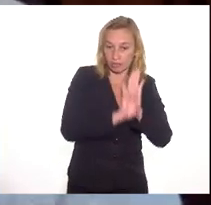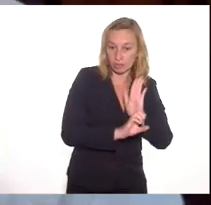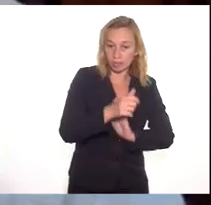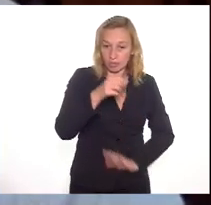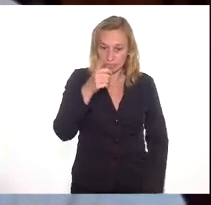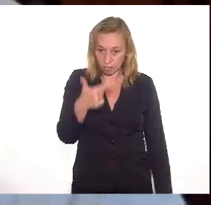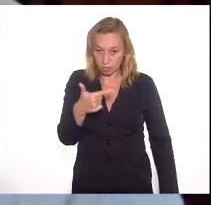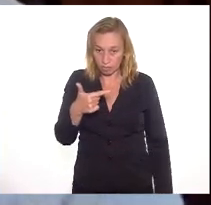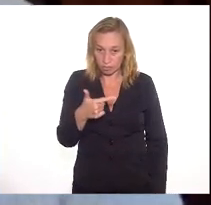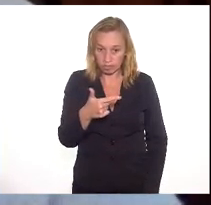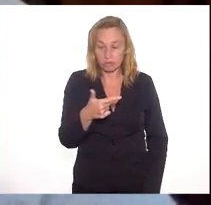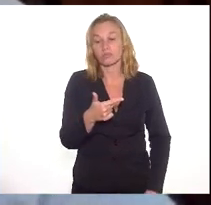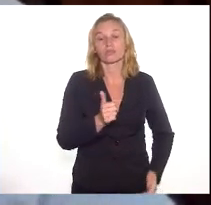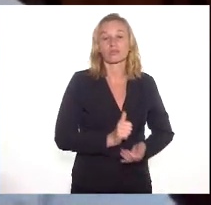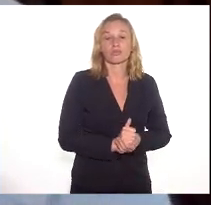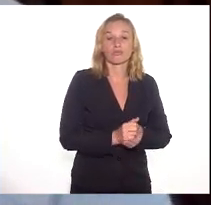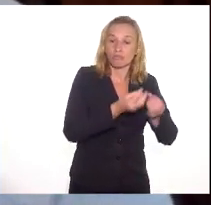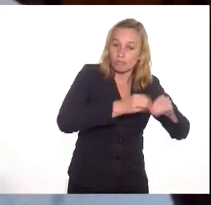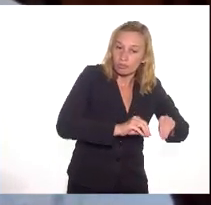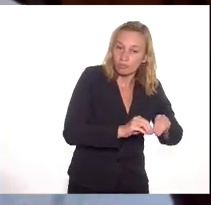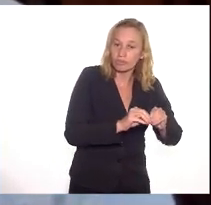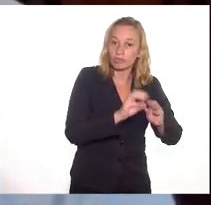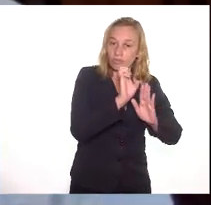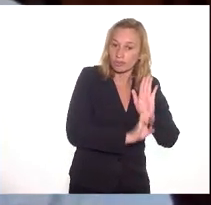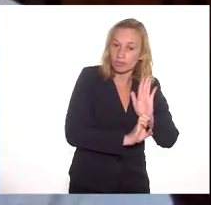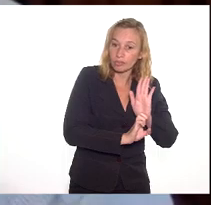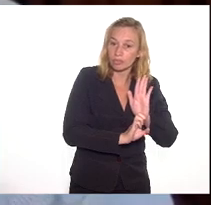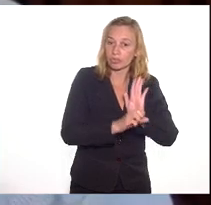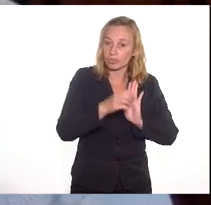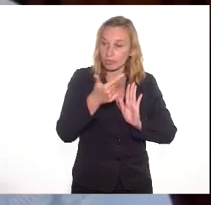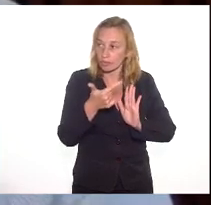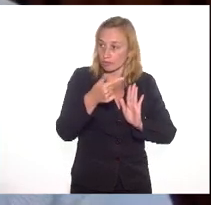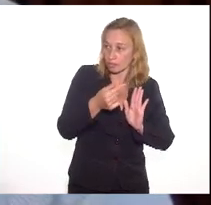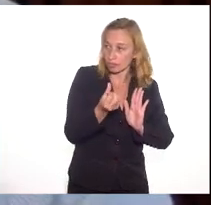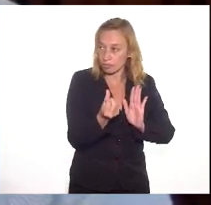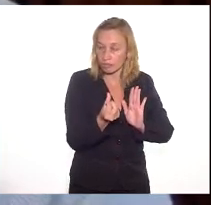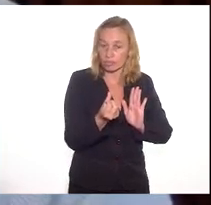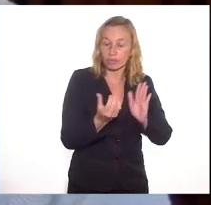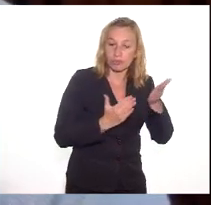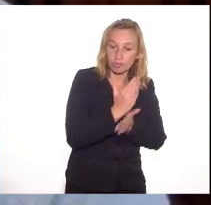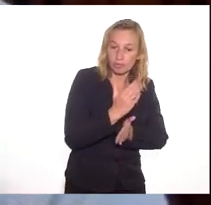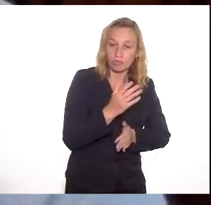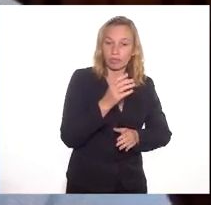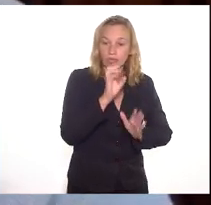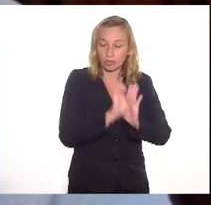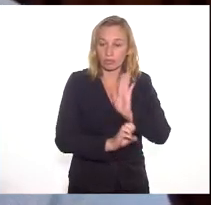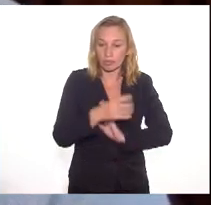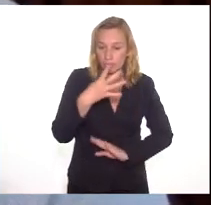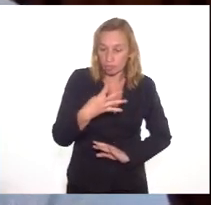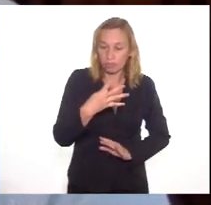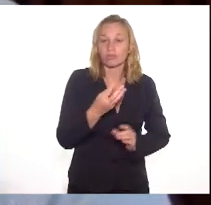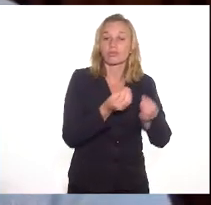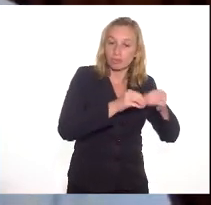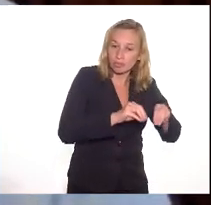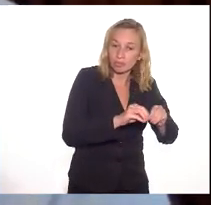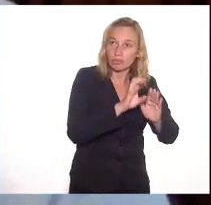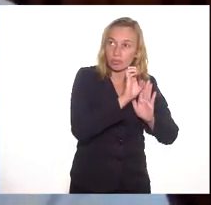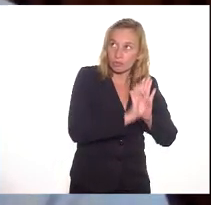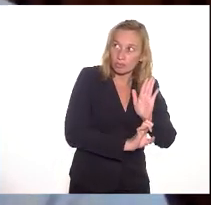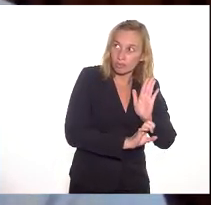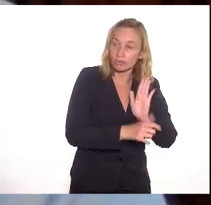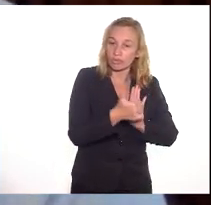emenda 2. Pela prejudicabilidade da emenda número 16, pela aprovação da emenda 4. Pela prejudicabilidade